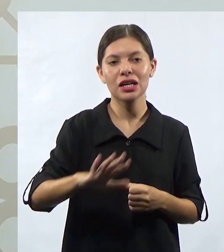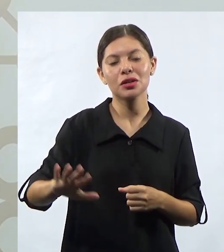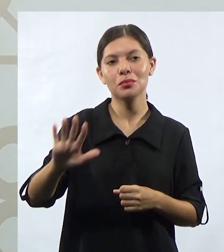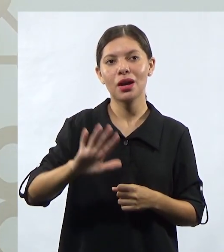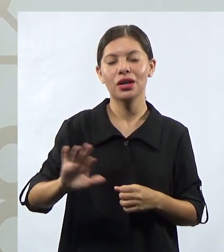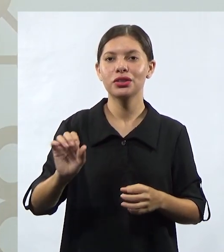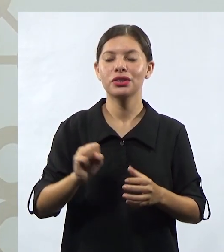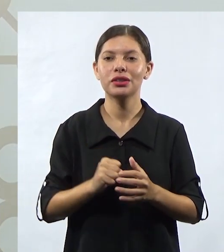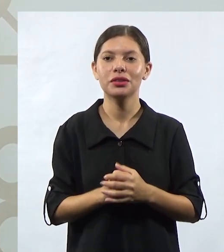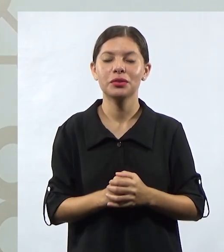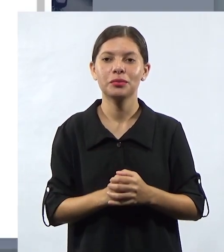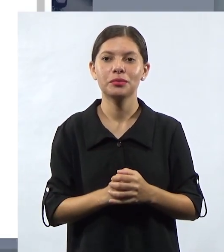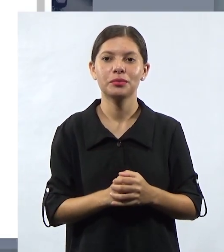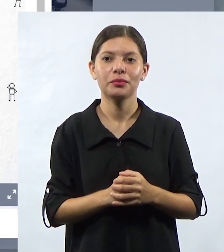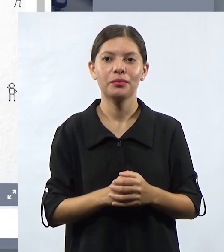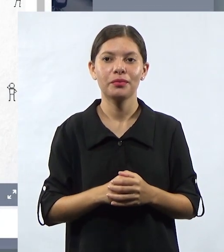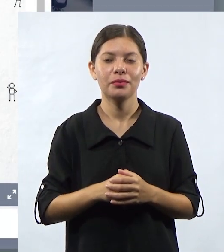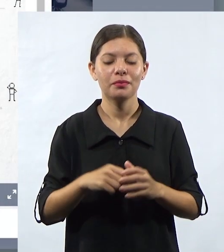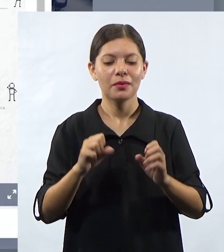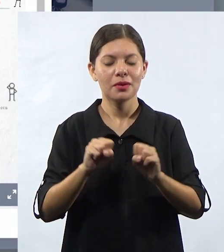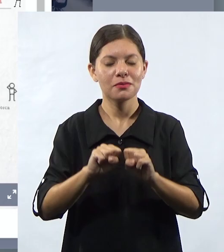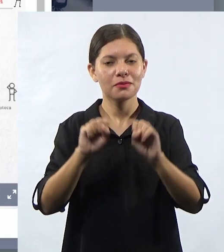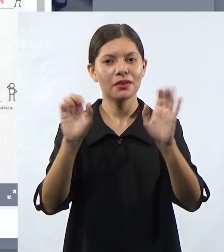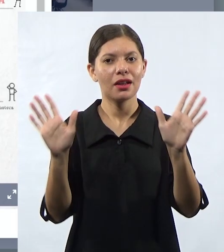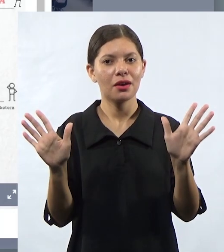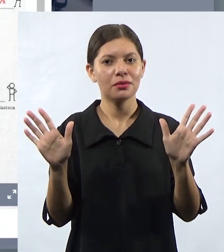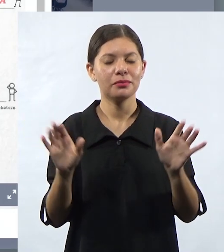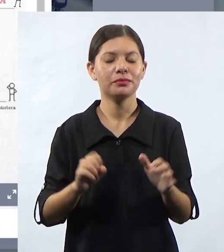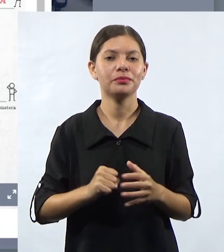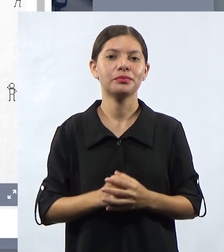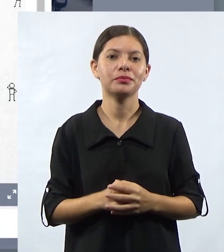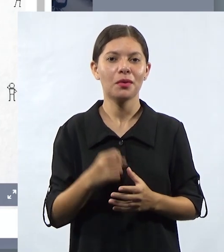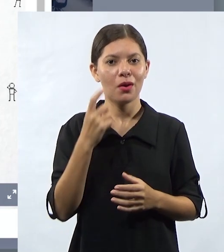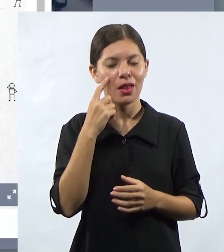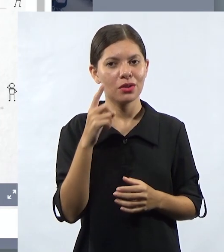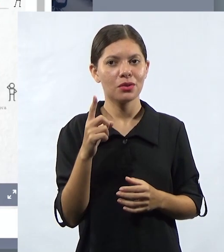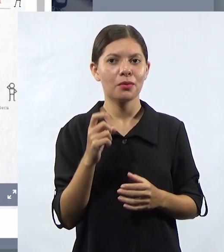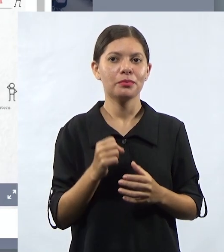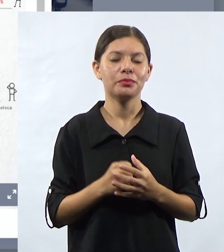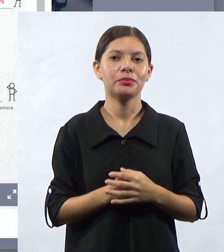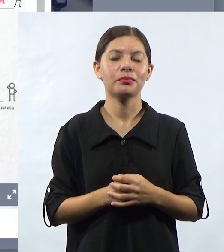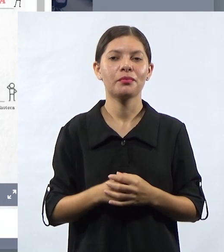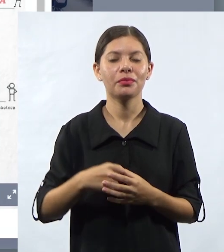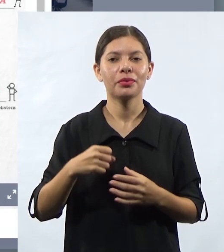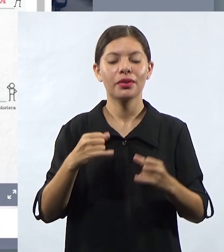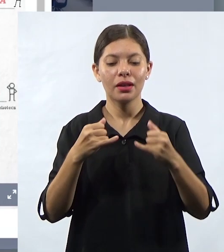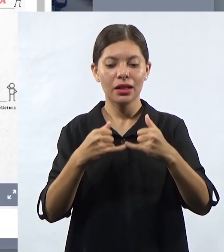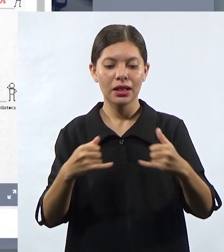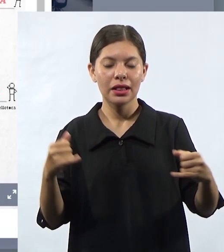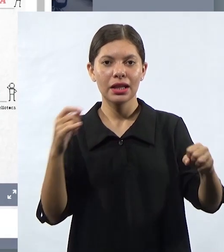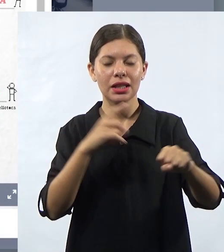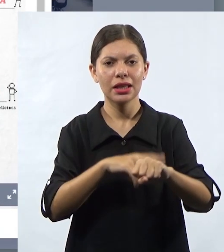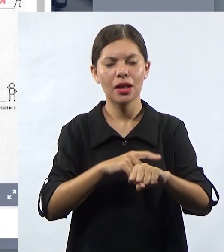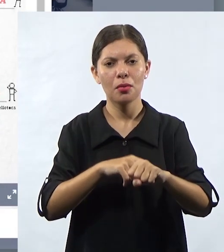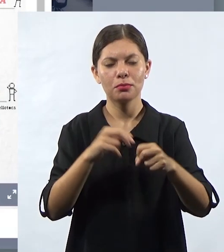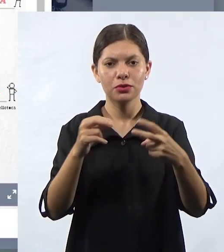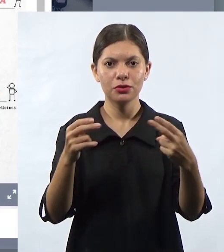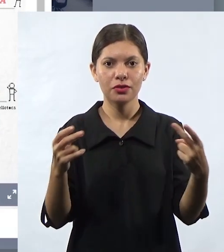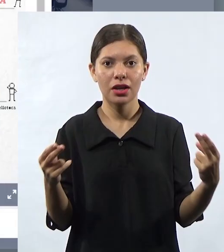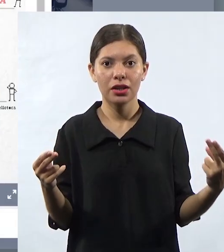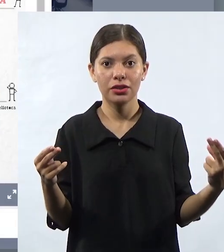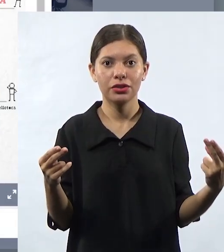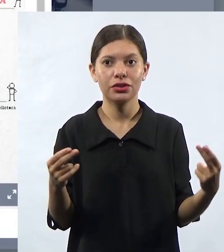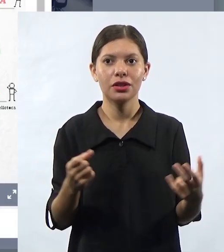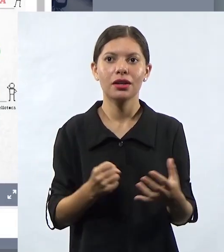esse recurso aí, né? Fica mais claro. Então, olha só, aqui a gente colocou uma linha do tempo diferente. É uma linha do